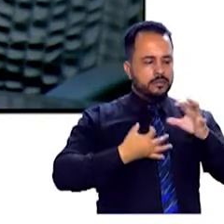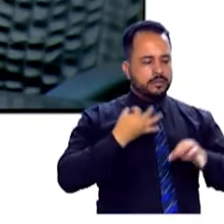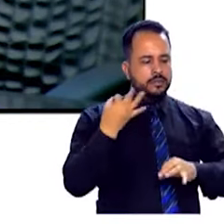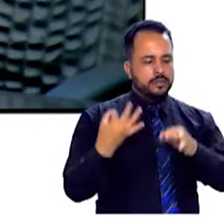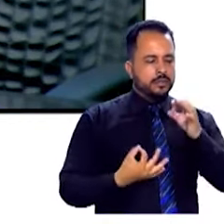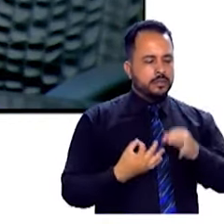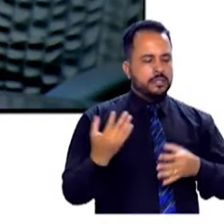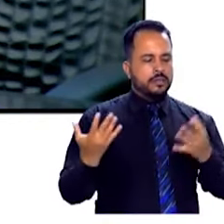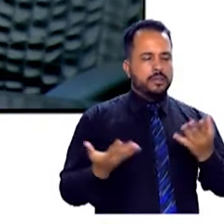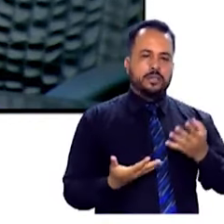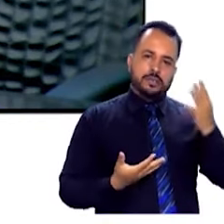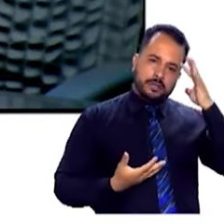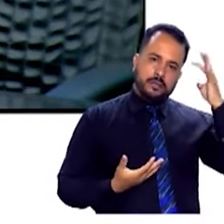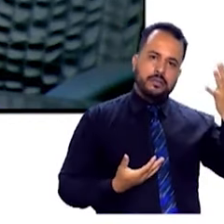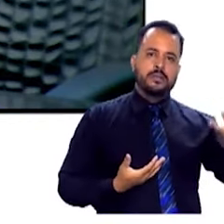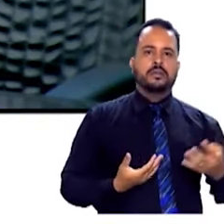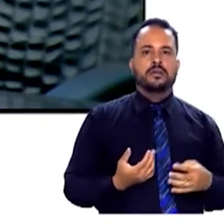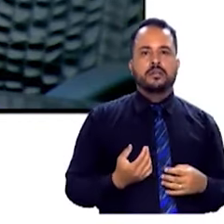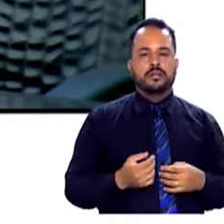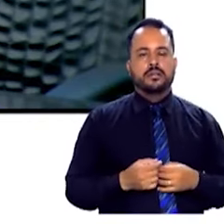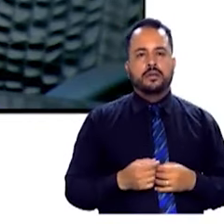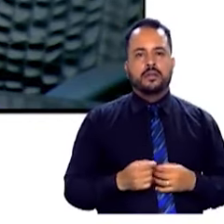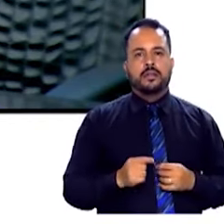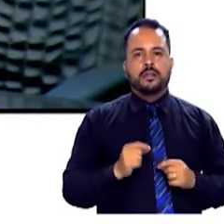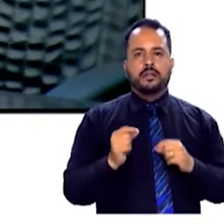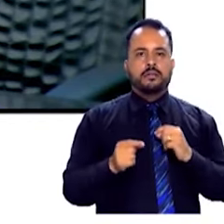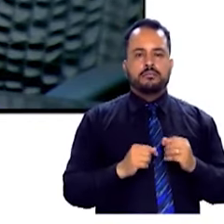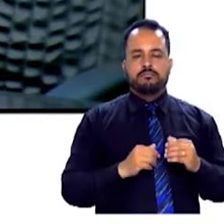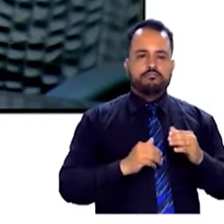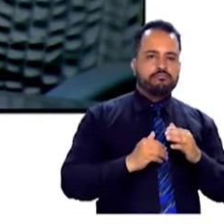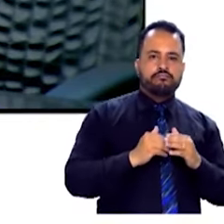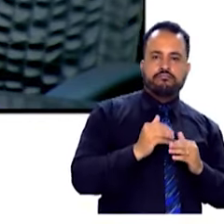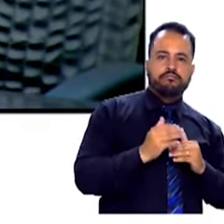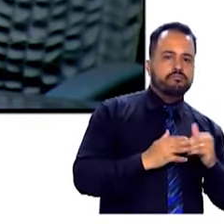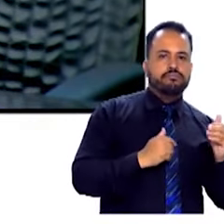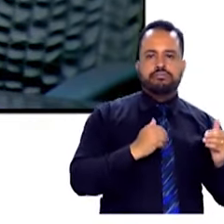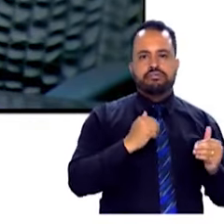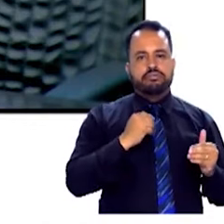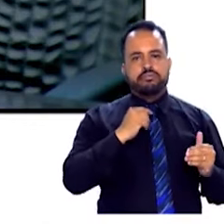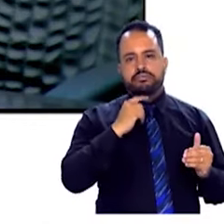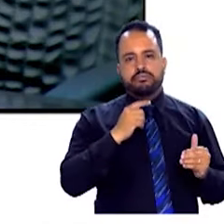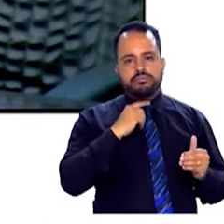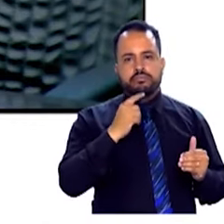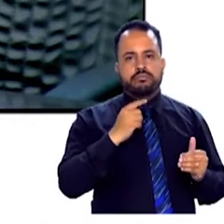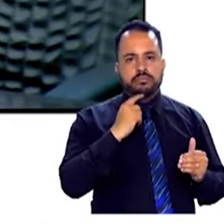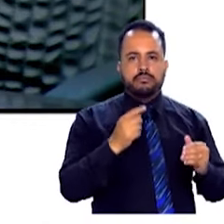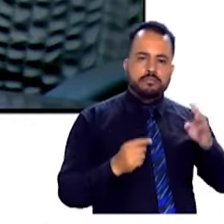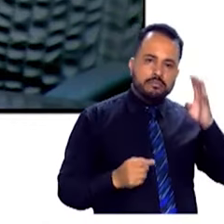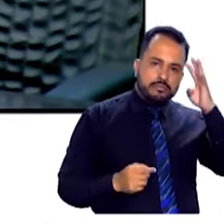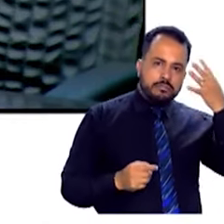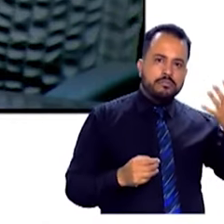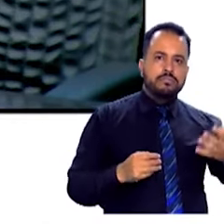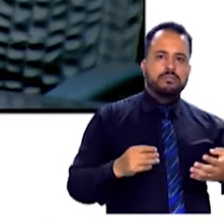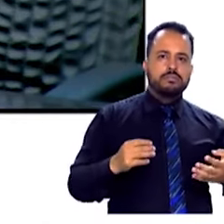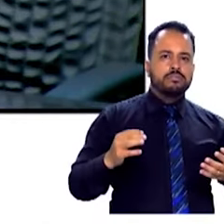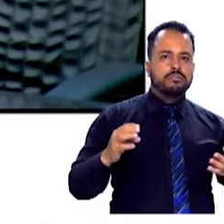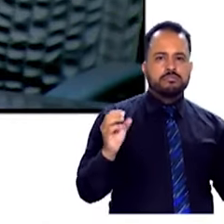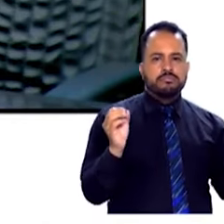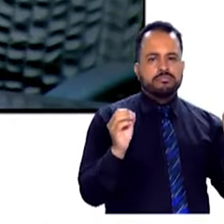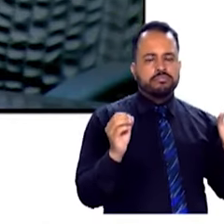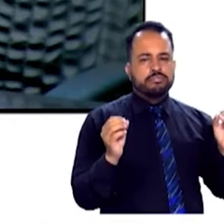repercussão geral Porque de fato ela não foi capaz eh de resolver ela por si só não foi capaz de resolver